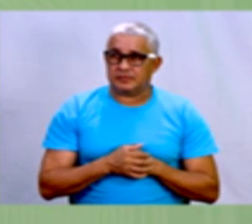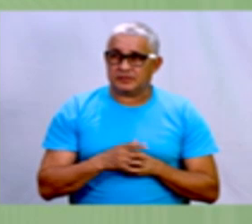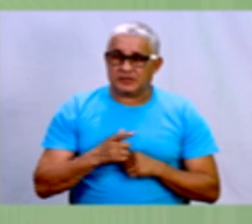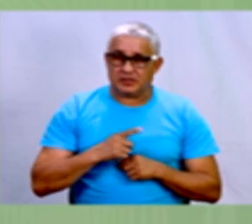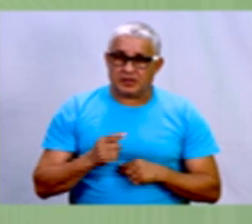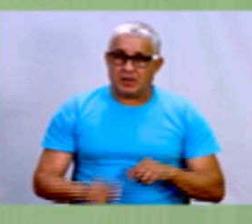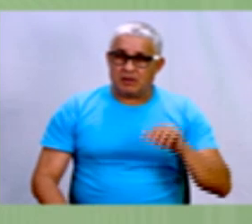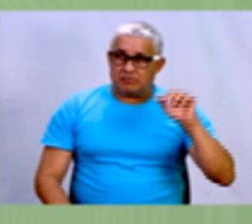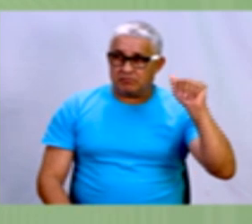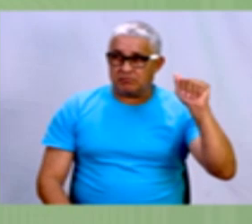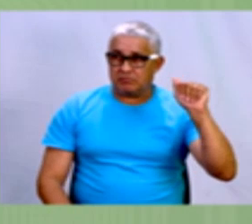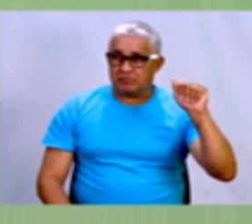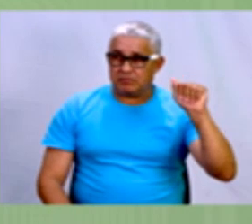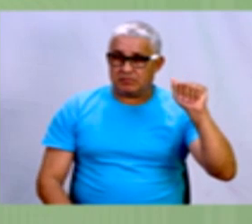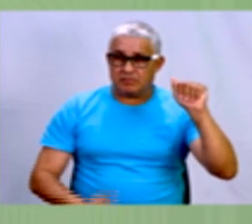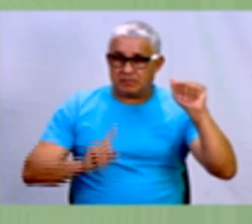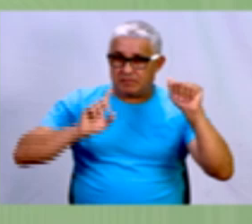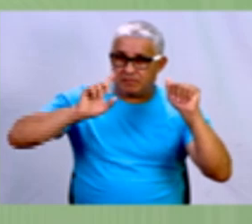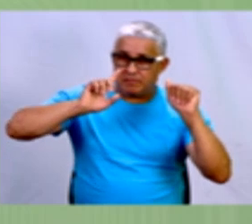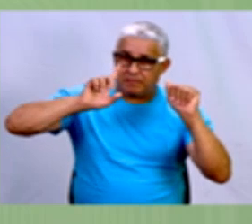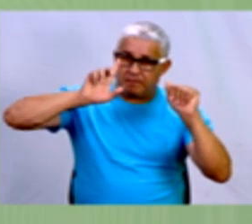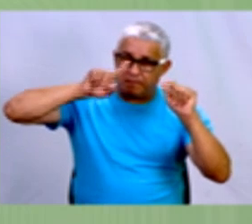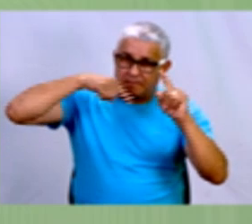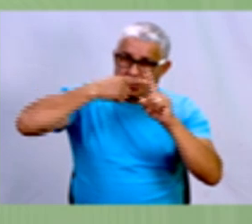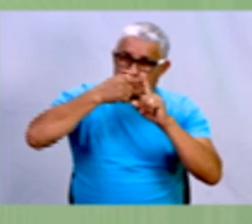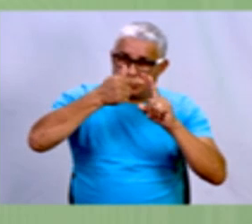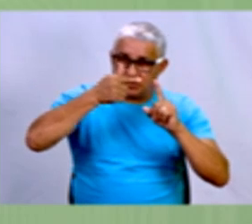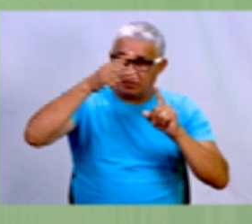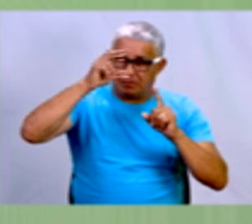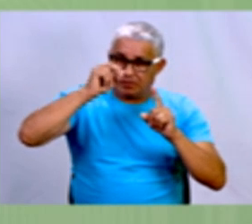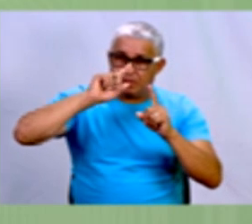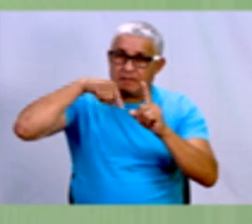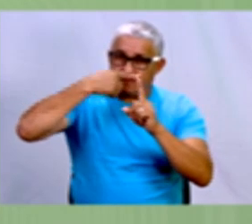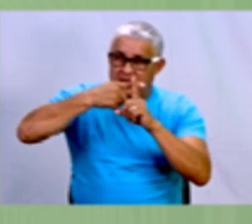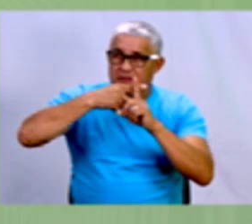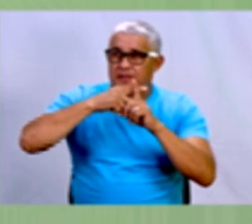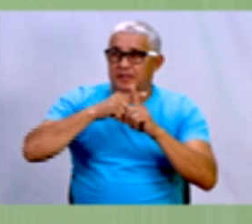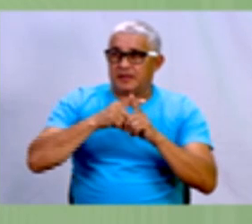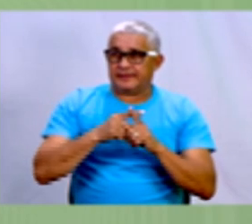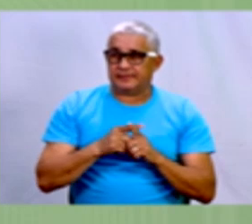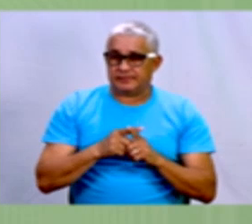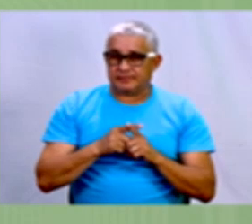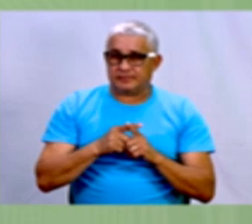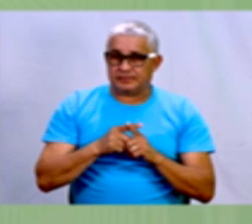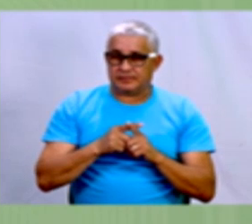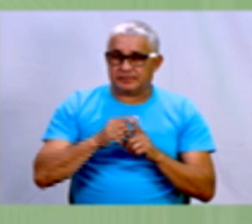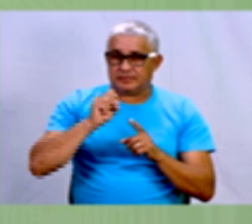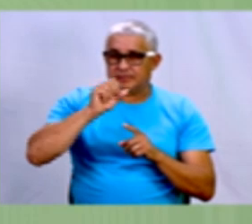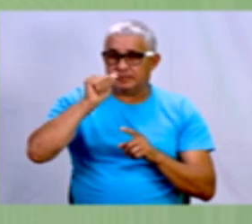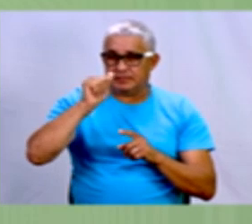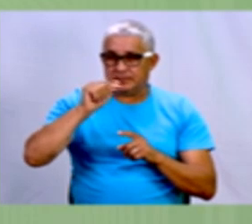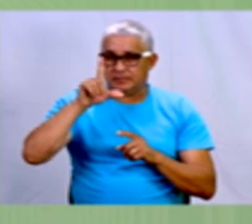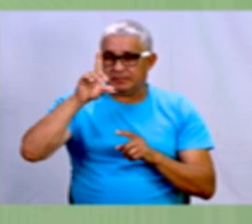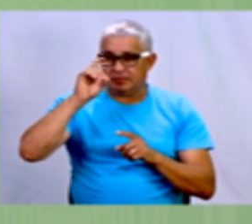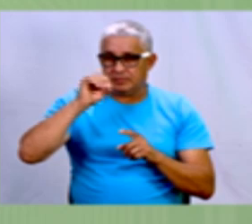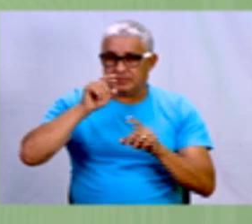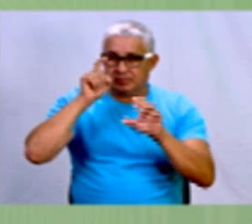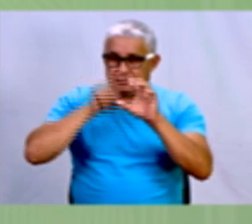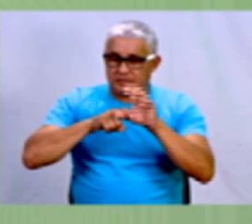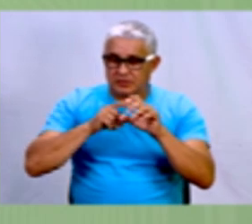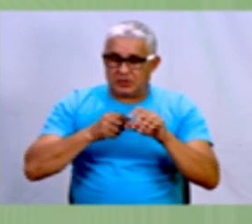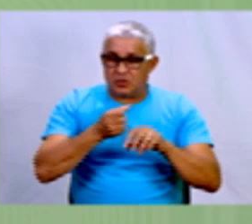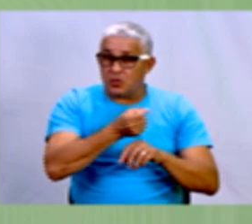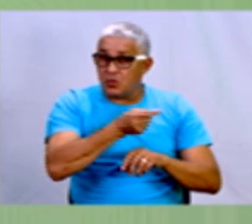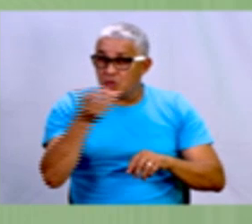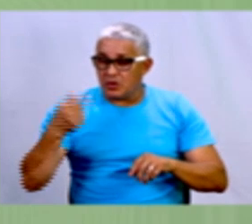A, que é a amortização, que é o 750, mais qual que é o meu saldo devedor no período 0? É quanto eu